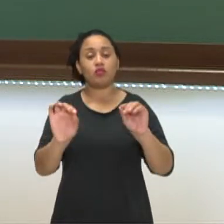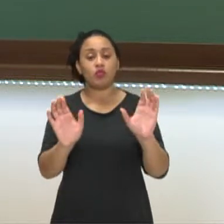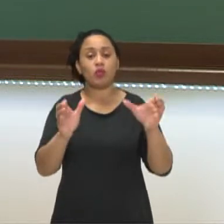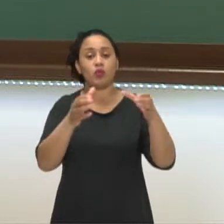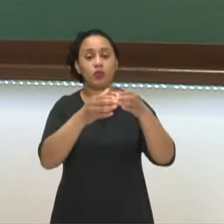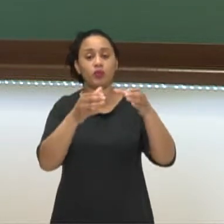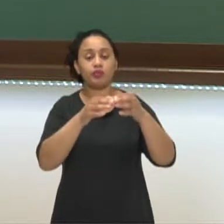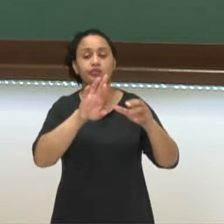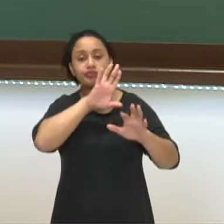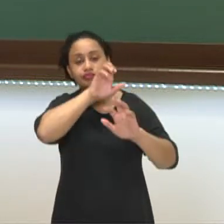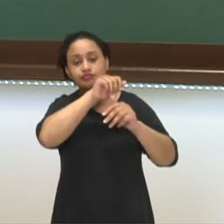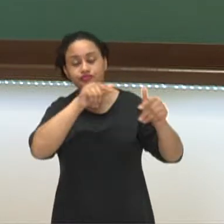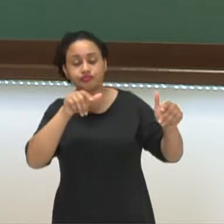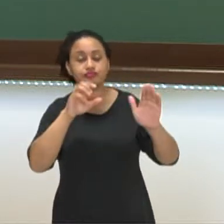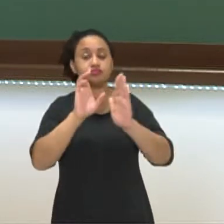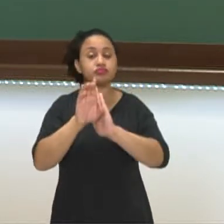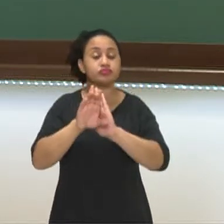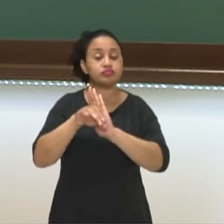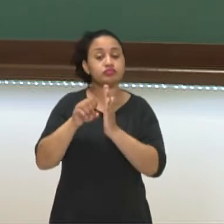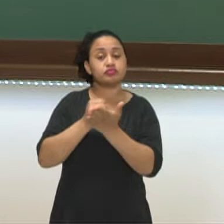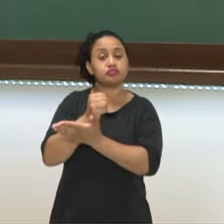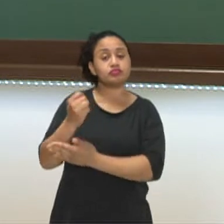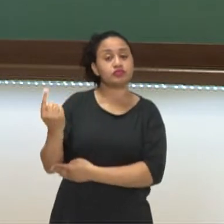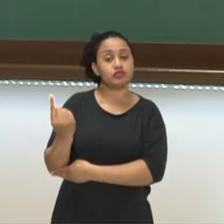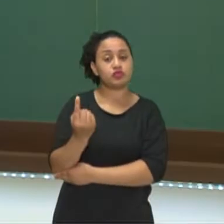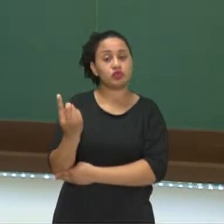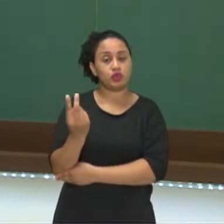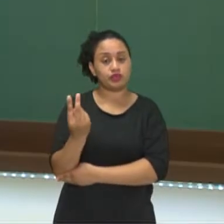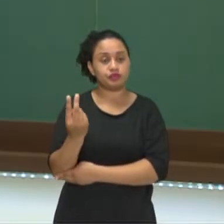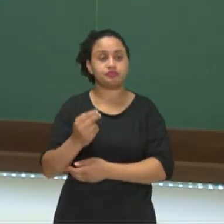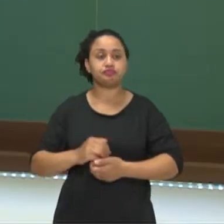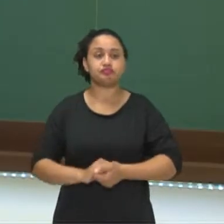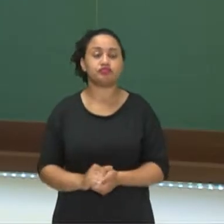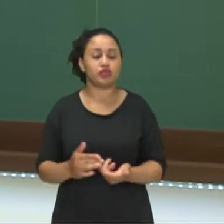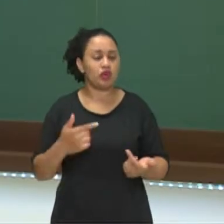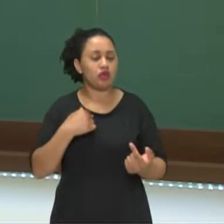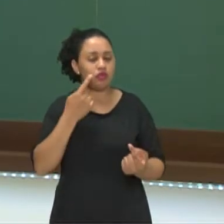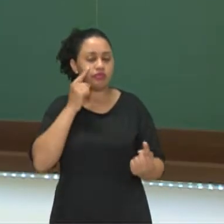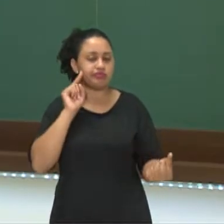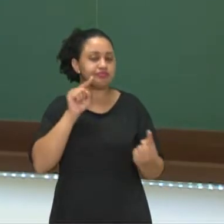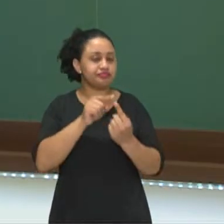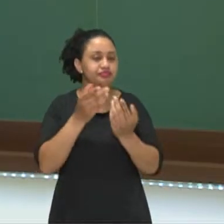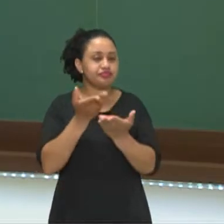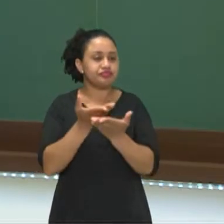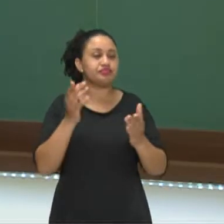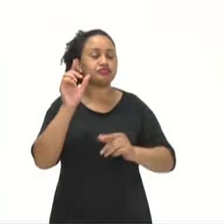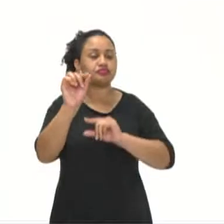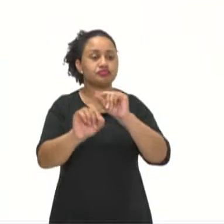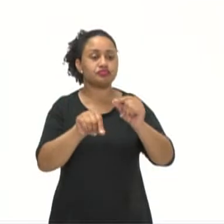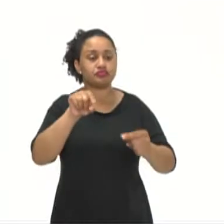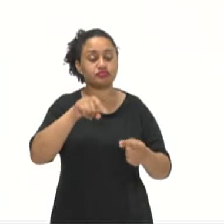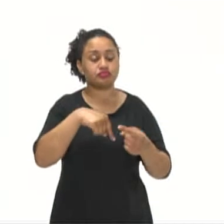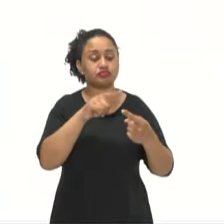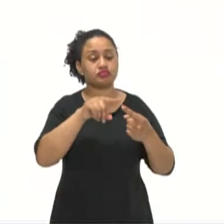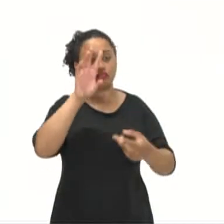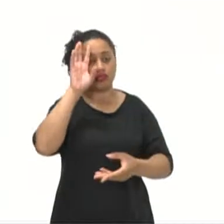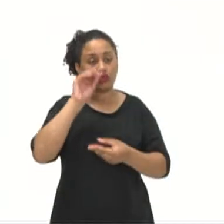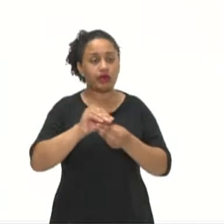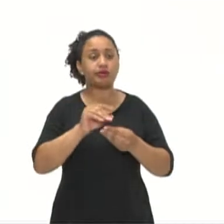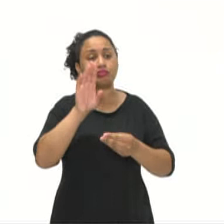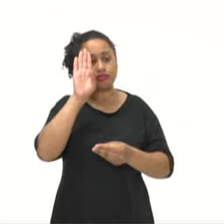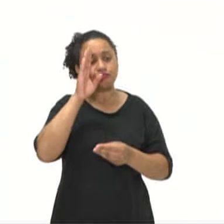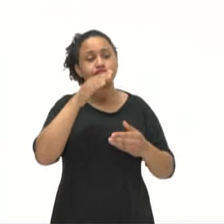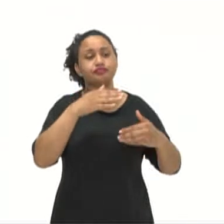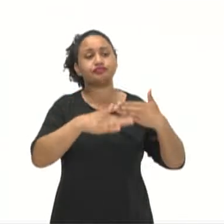Animalia, Conceitos Fundamentais 2. Vamos então aos objetivos da nossa aula? Compreender as principais etapas